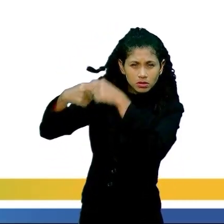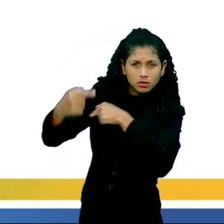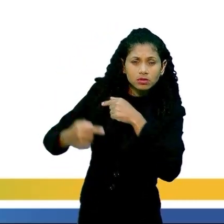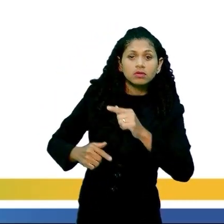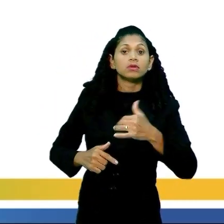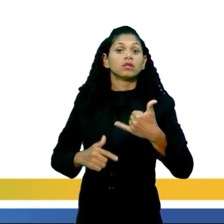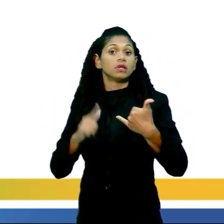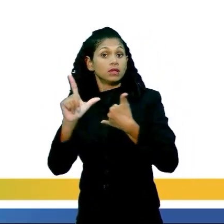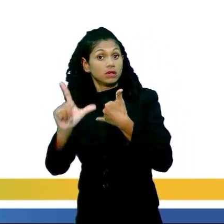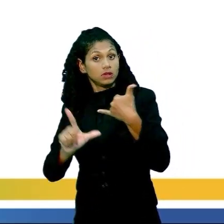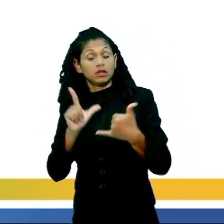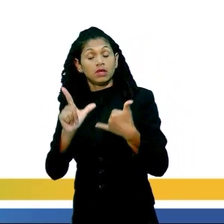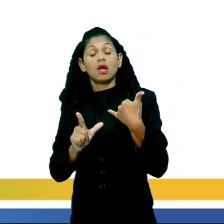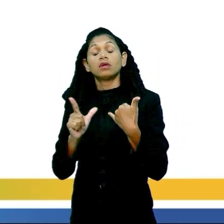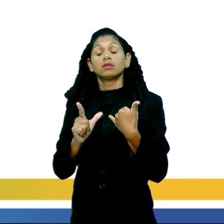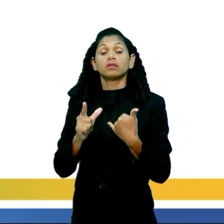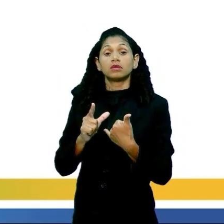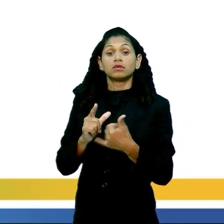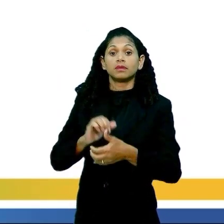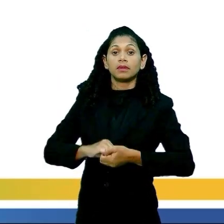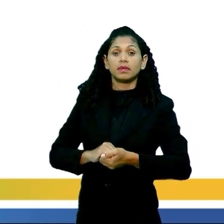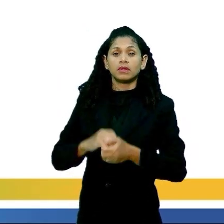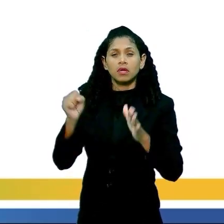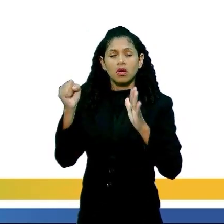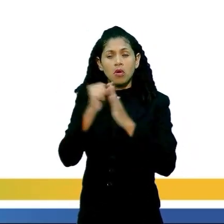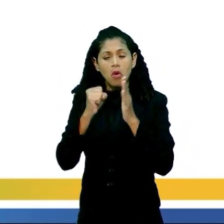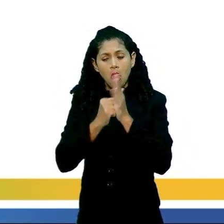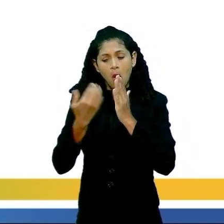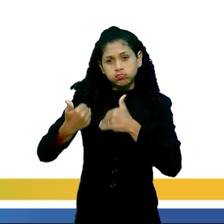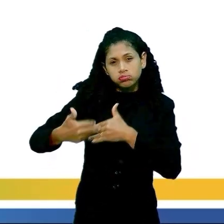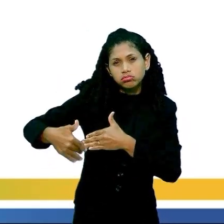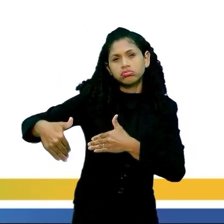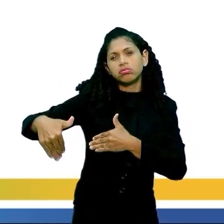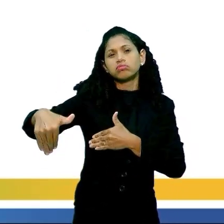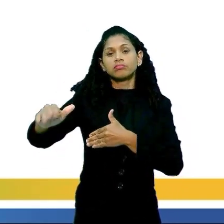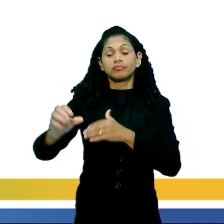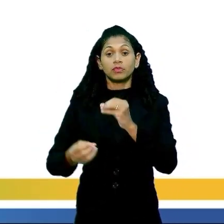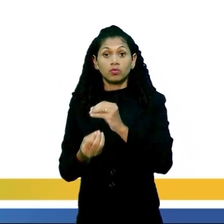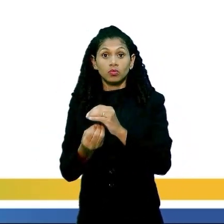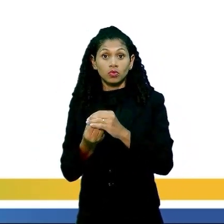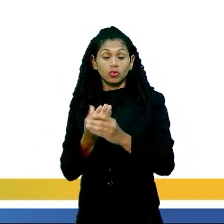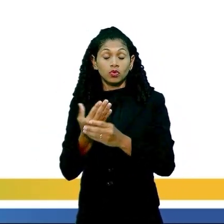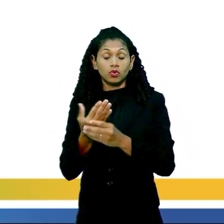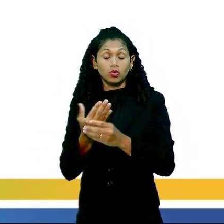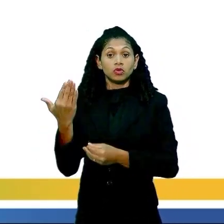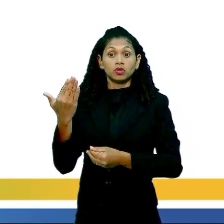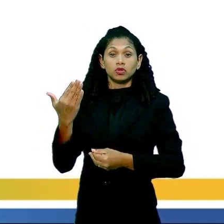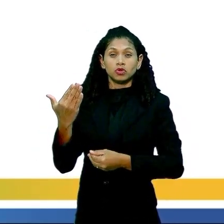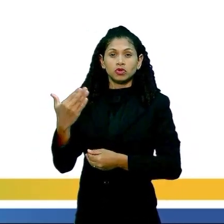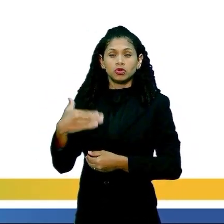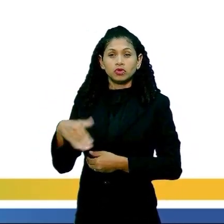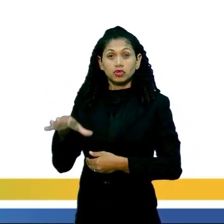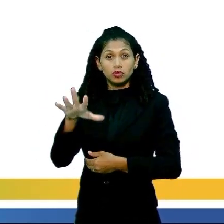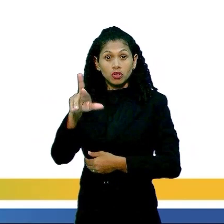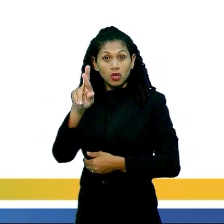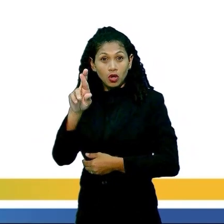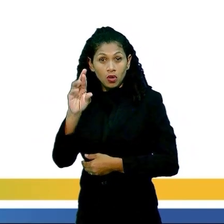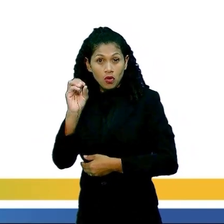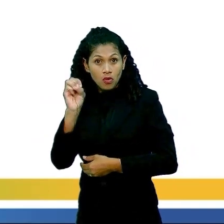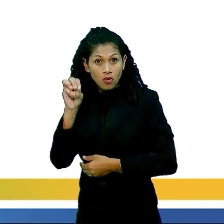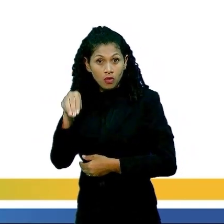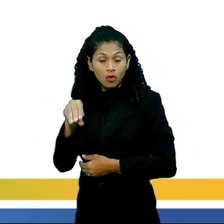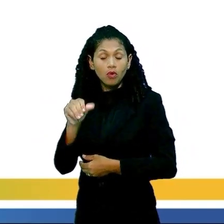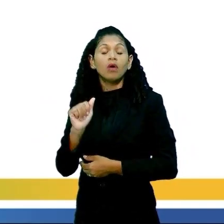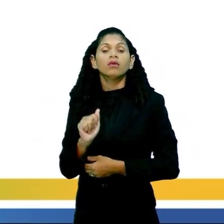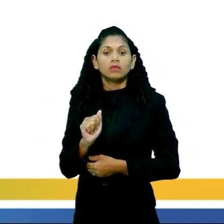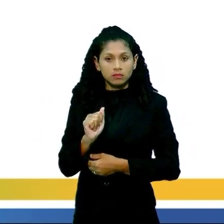e continuar fazendo parte da vida das crianças. Originária do Império Romano, como atividade